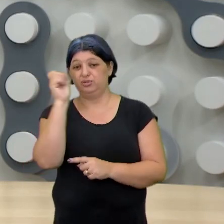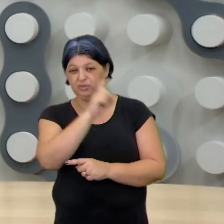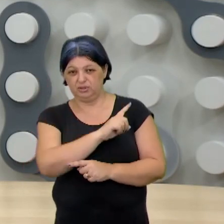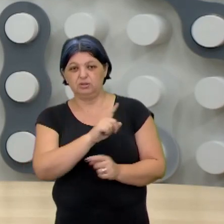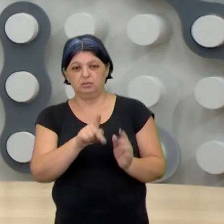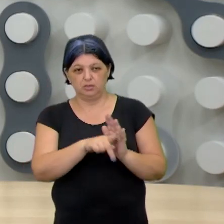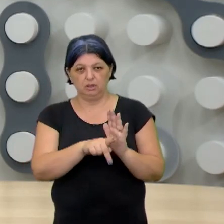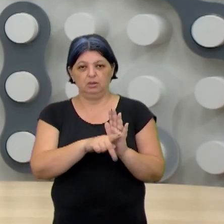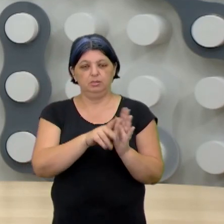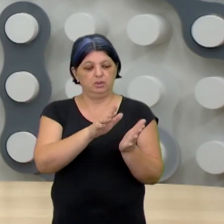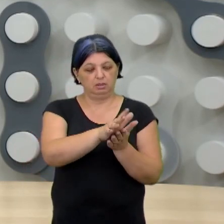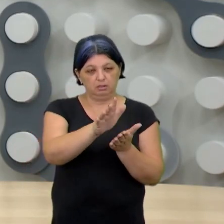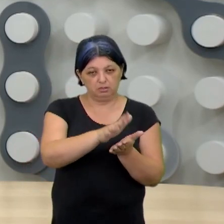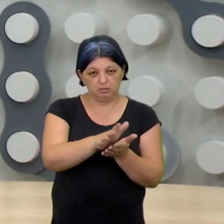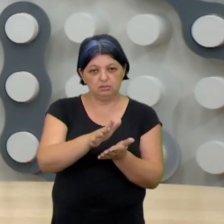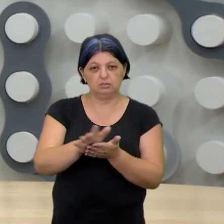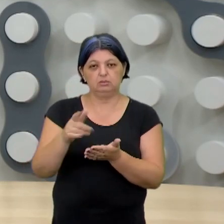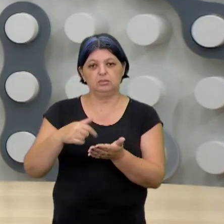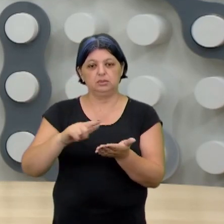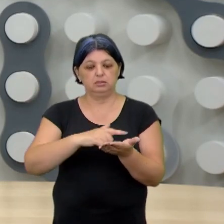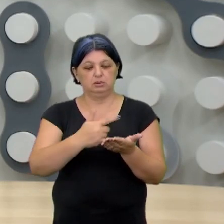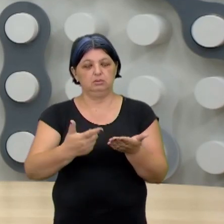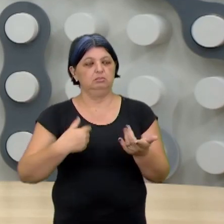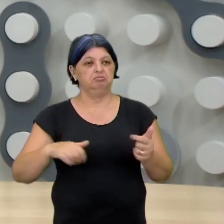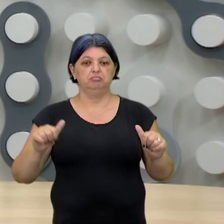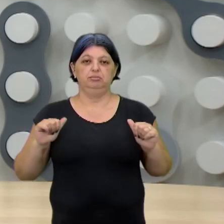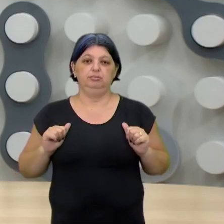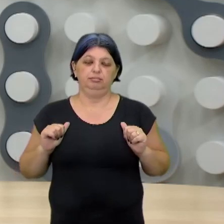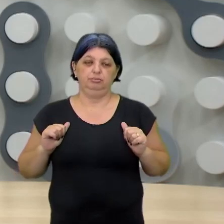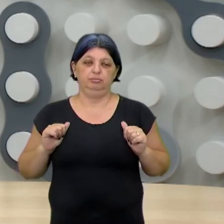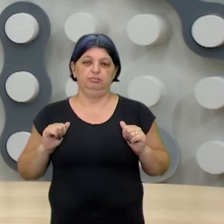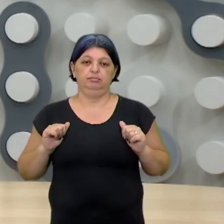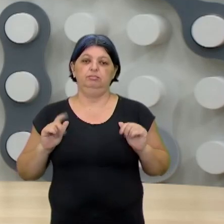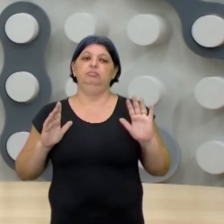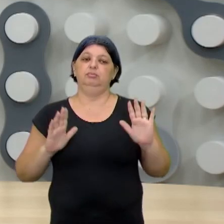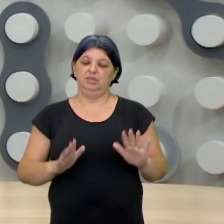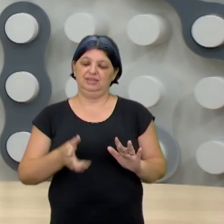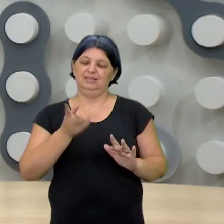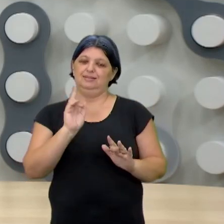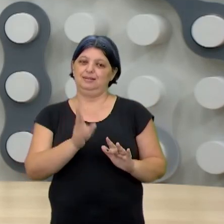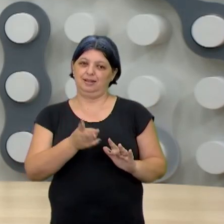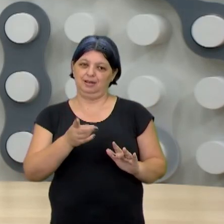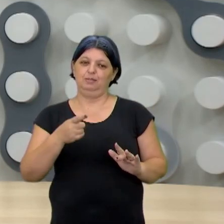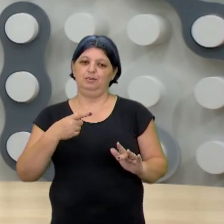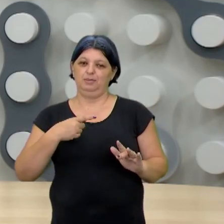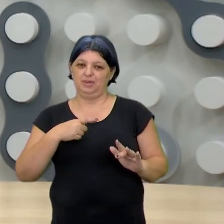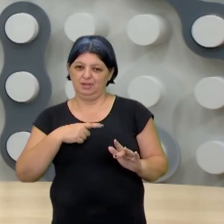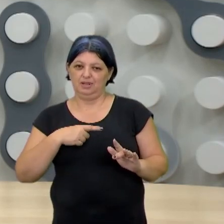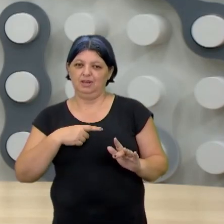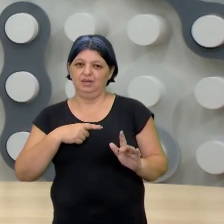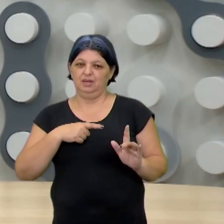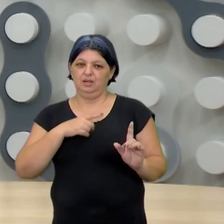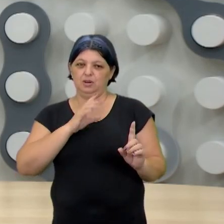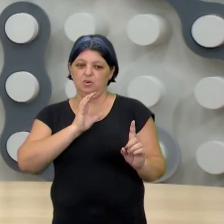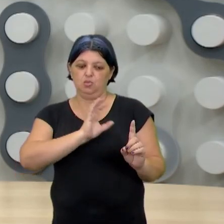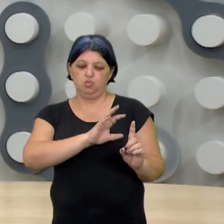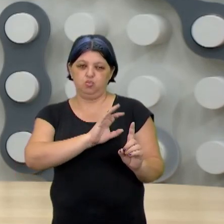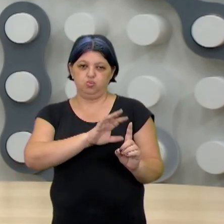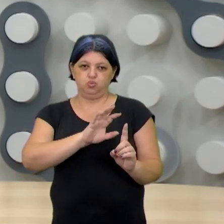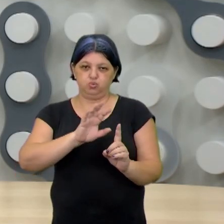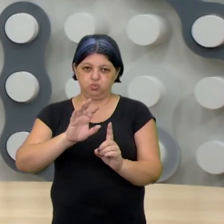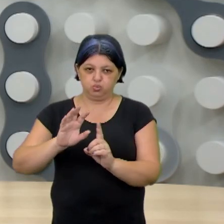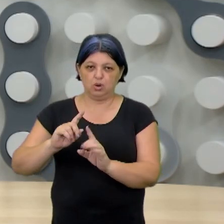ideológicas mesmo. O jornal sempre se coloca como imparcial, mas ele tende a seguir uma linha que